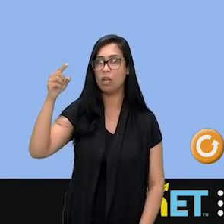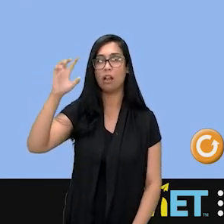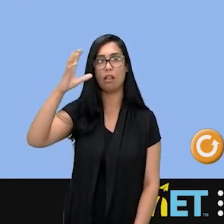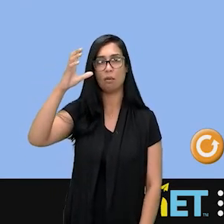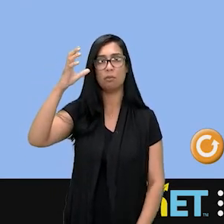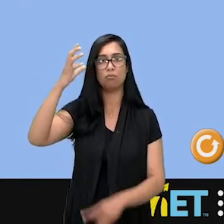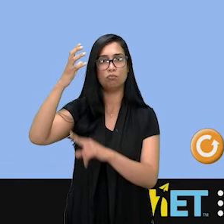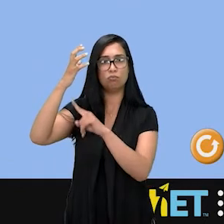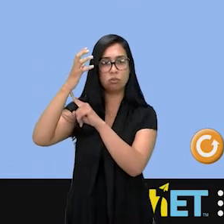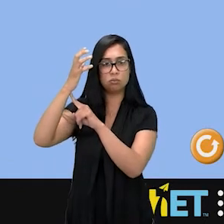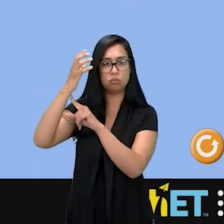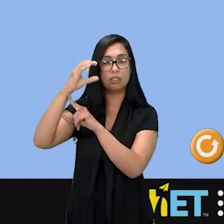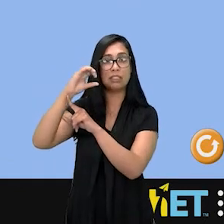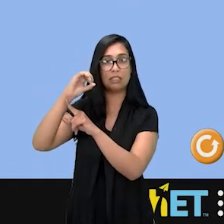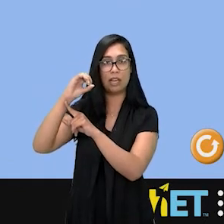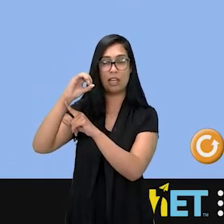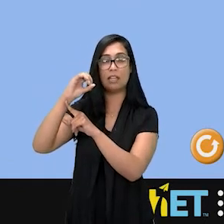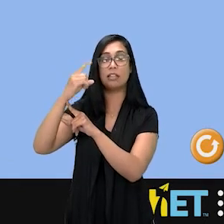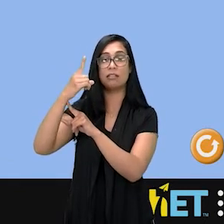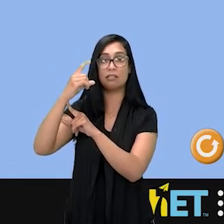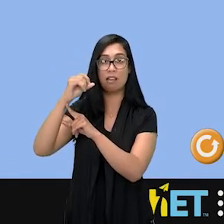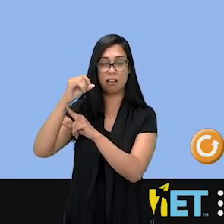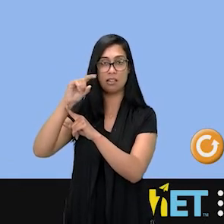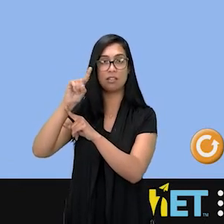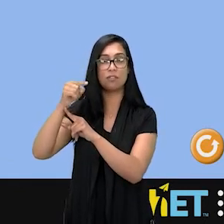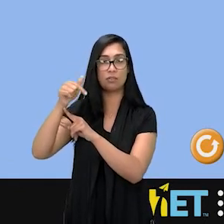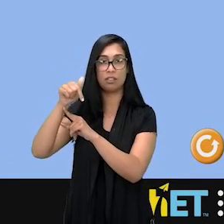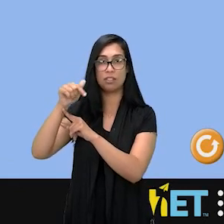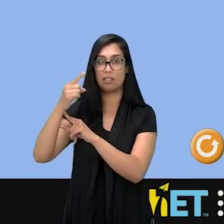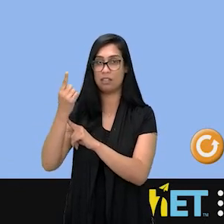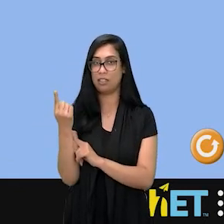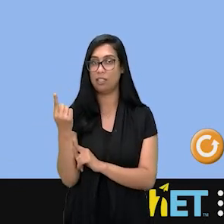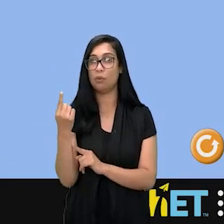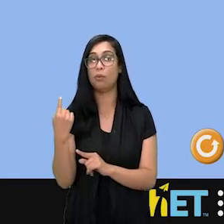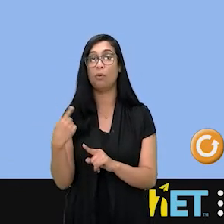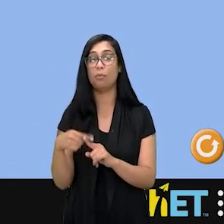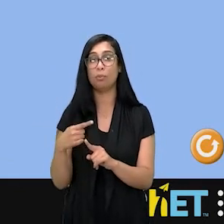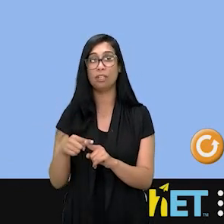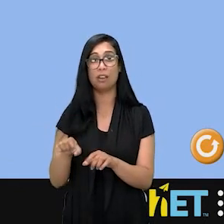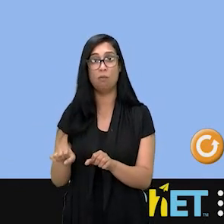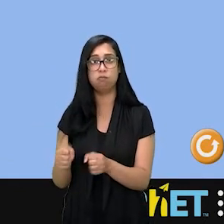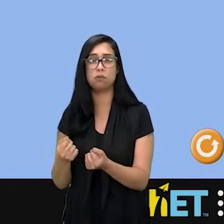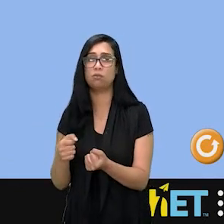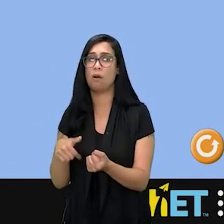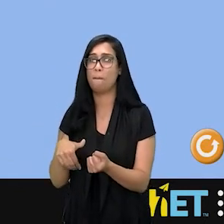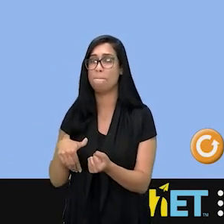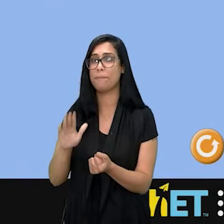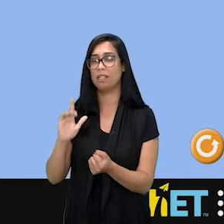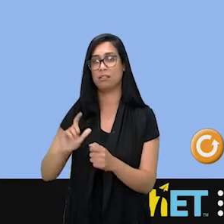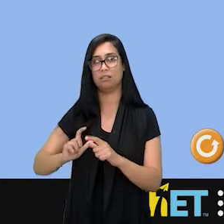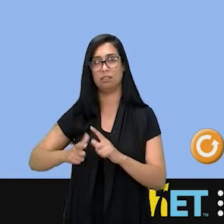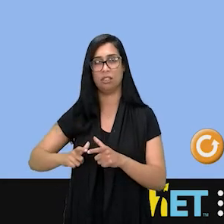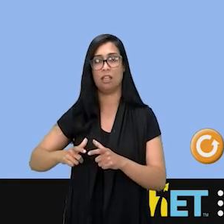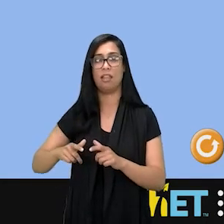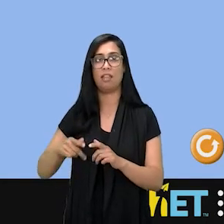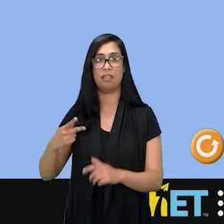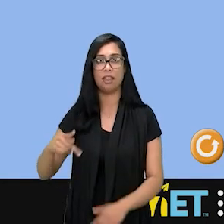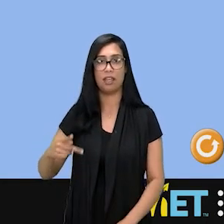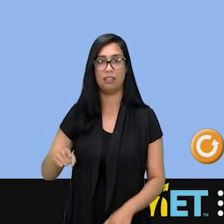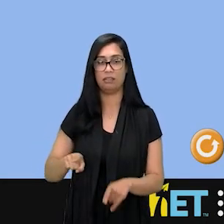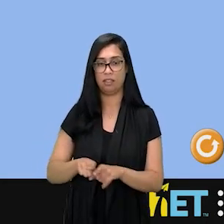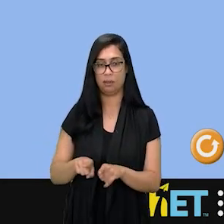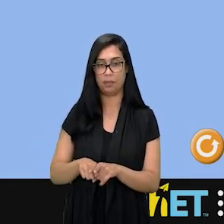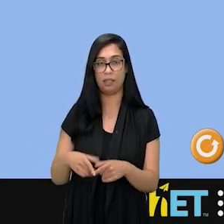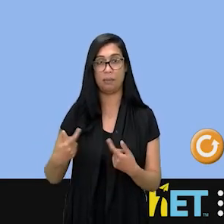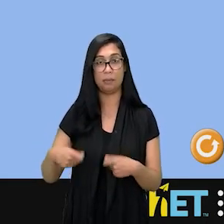Ó, 10,71. Então, quanto maior a resistência, mais tensão, mais energia você precisa enviar para